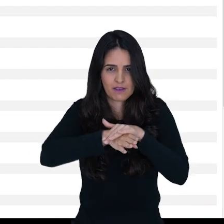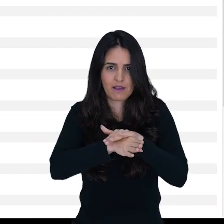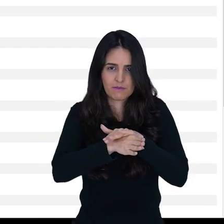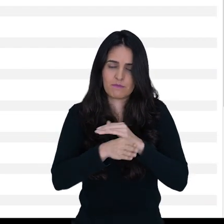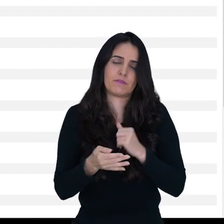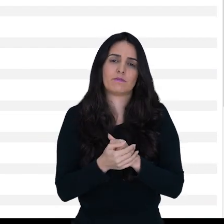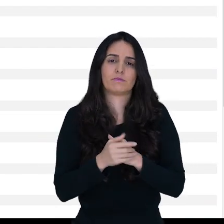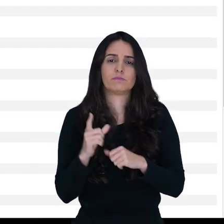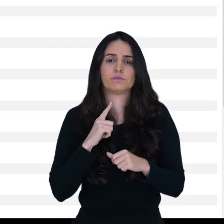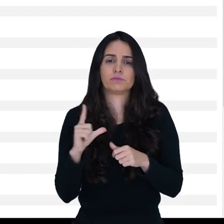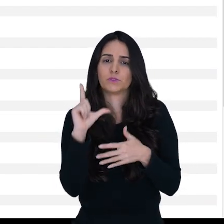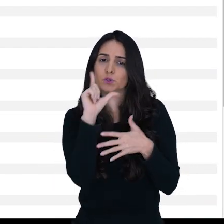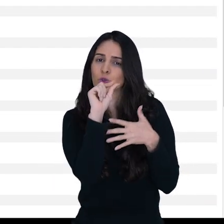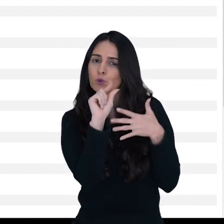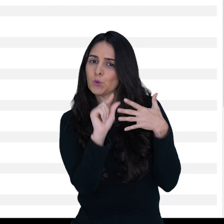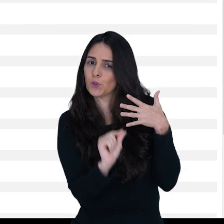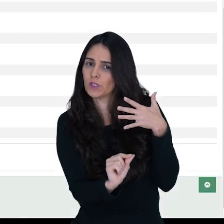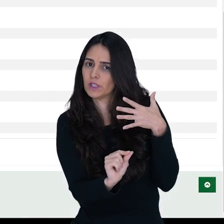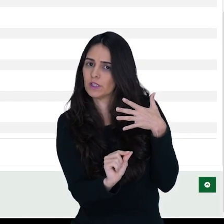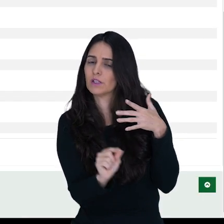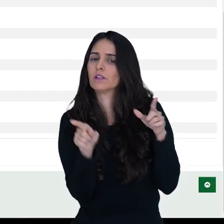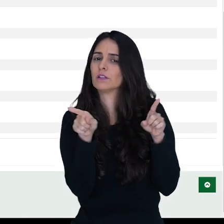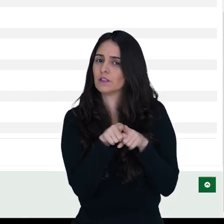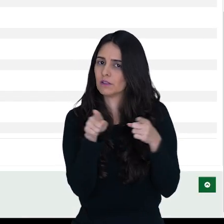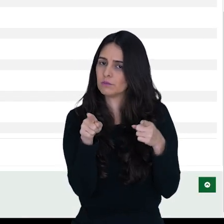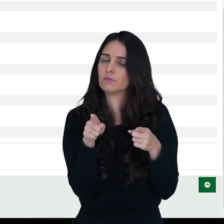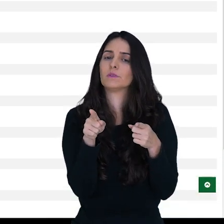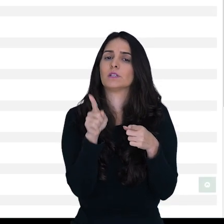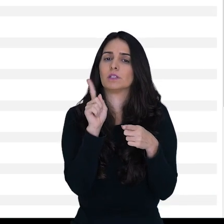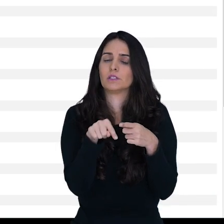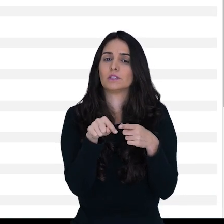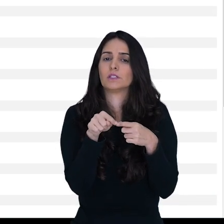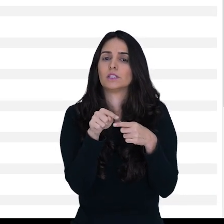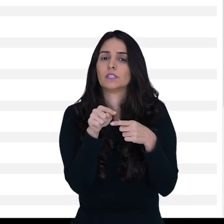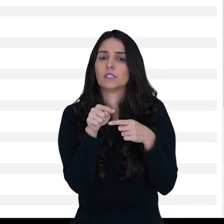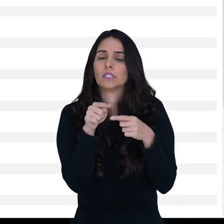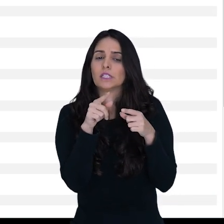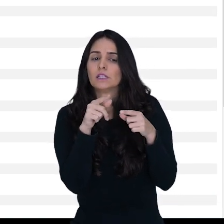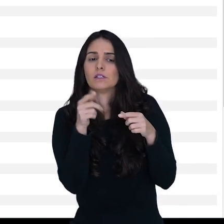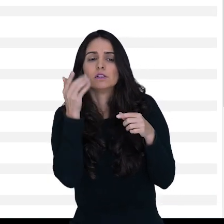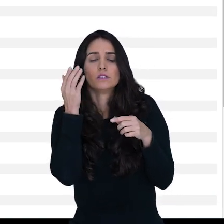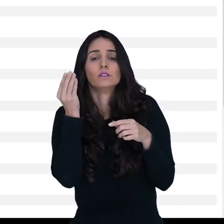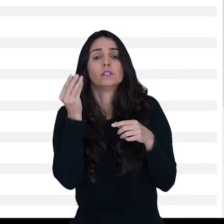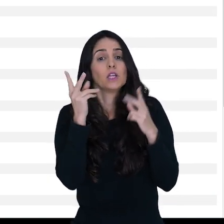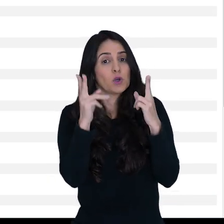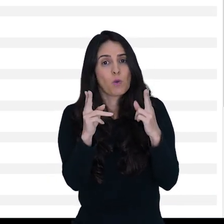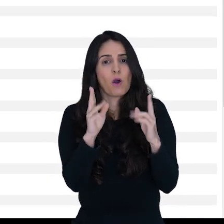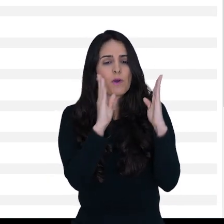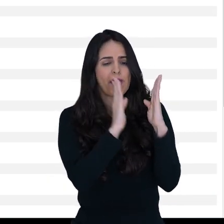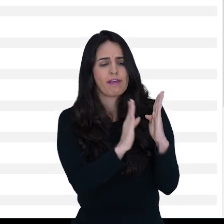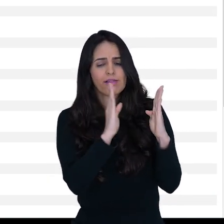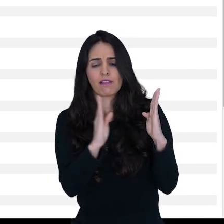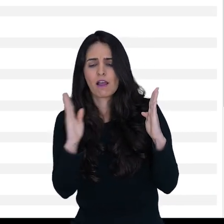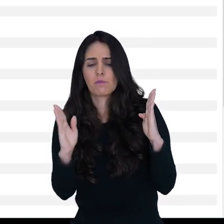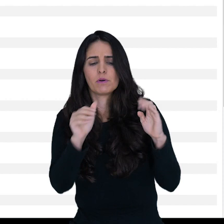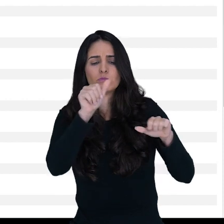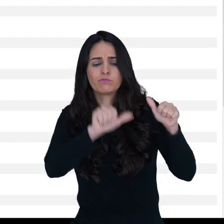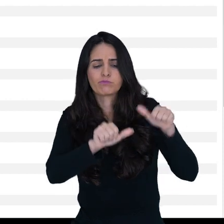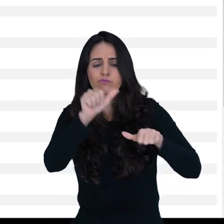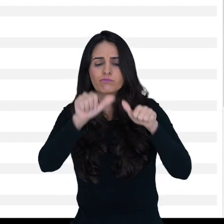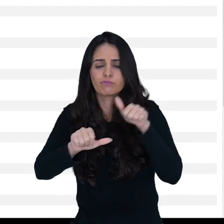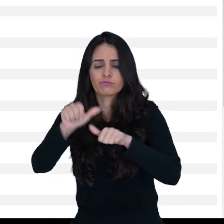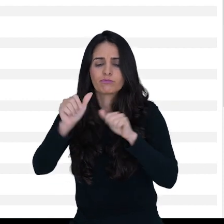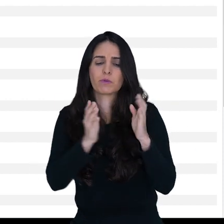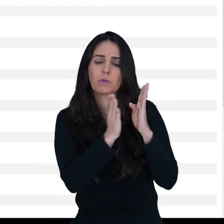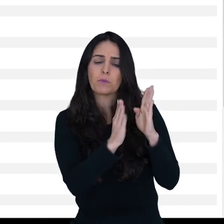quando você entrar em backup é verão algumas configurações para você escolher o que você quer também é feito numa com